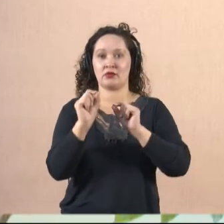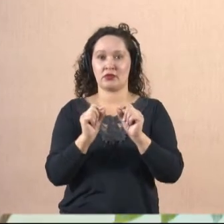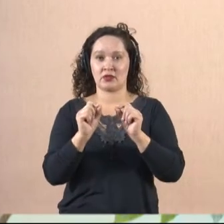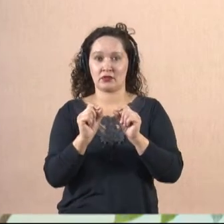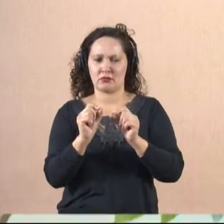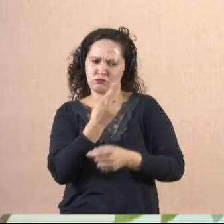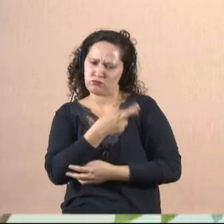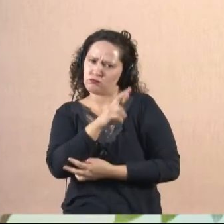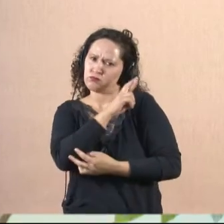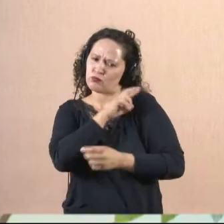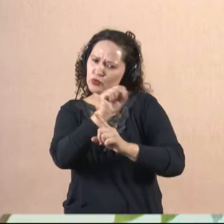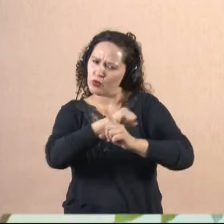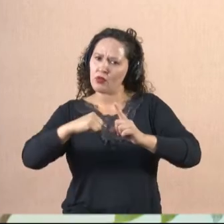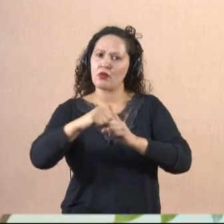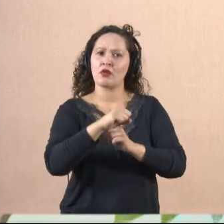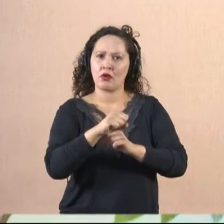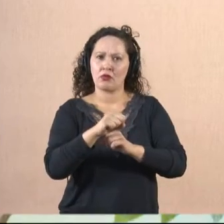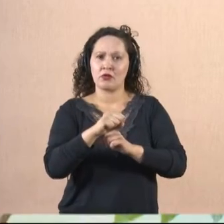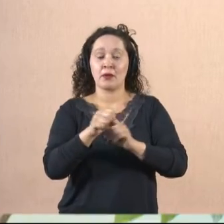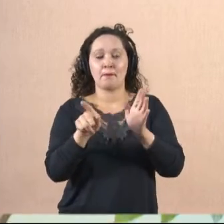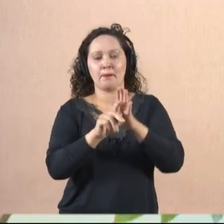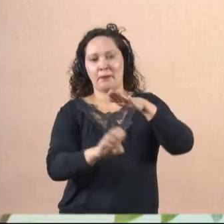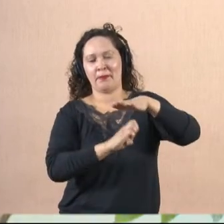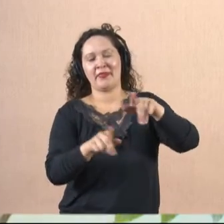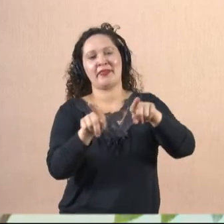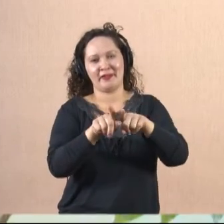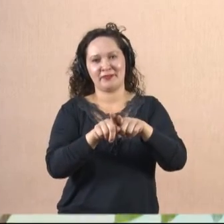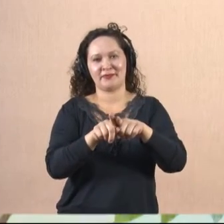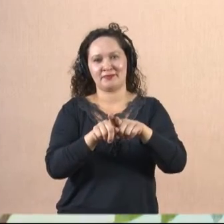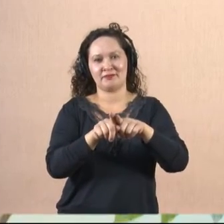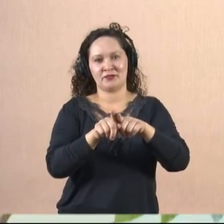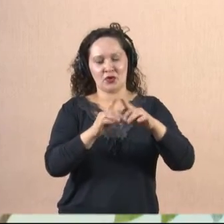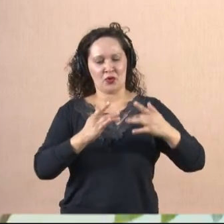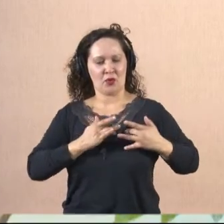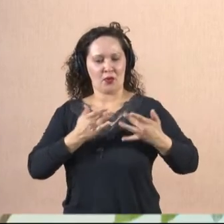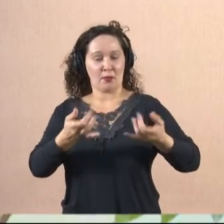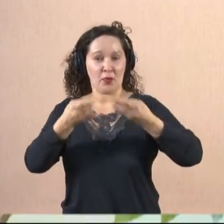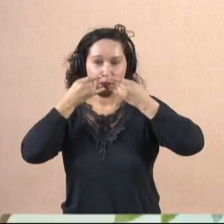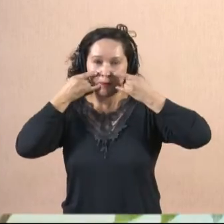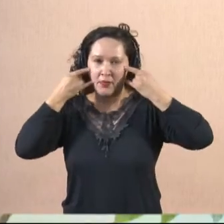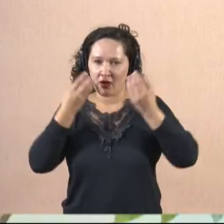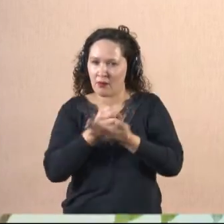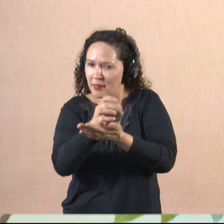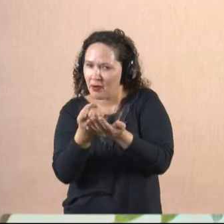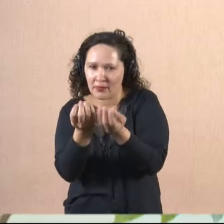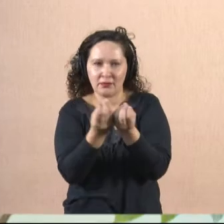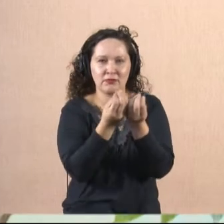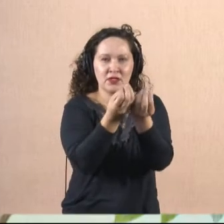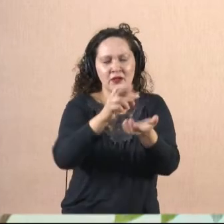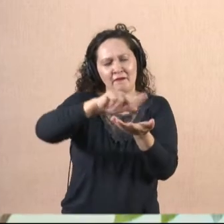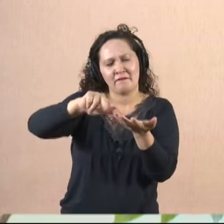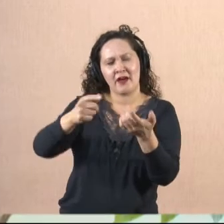é responsabilidade social ea empresária com uma doação das máscaras e outros